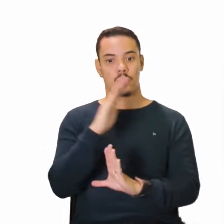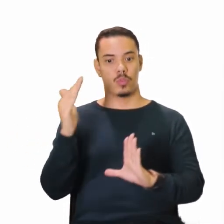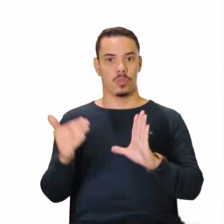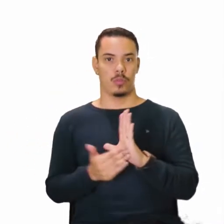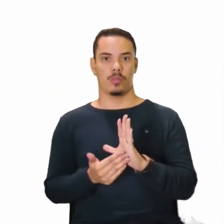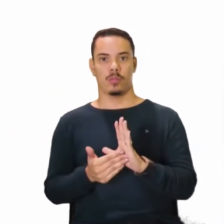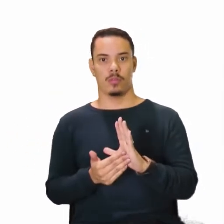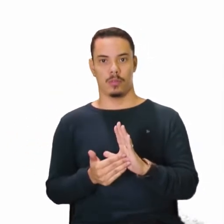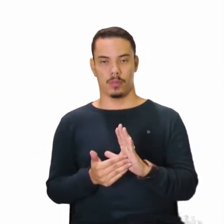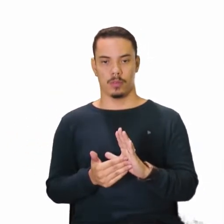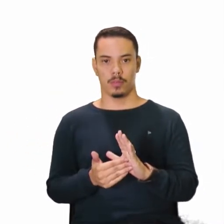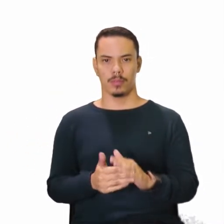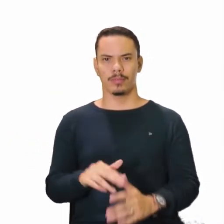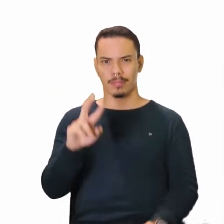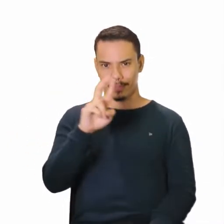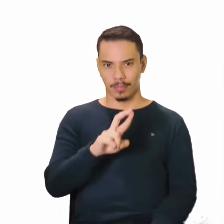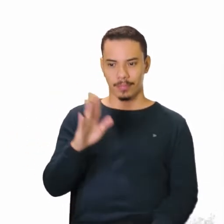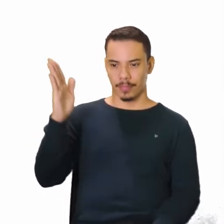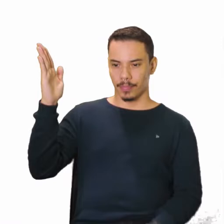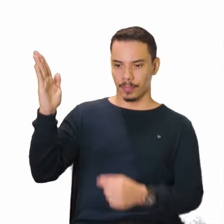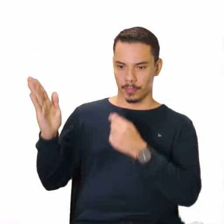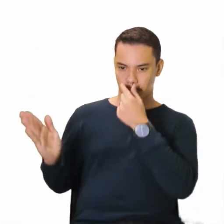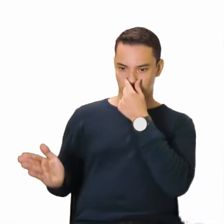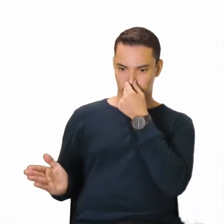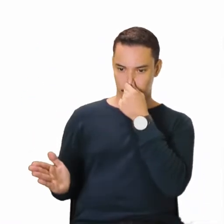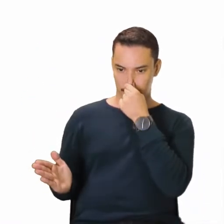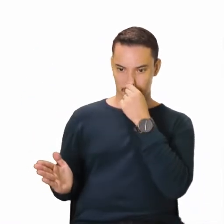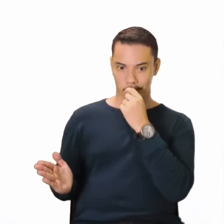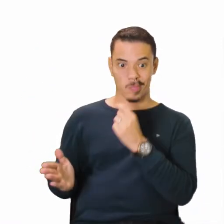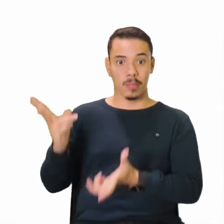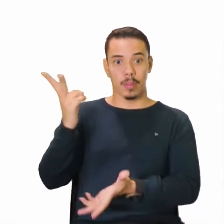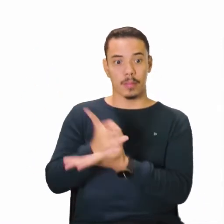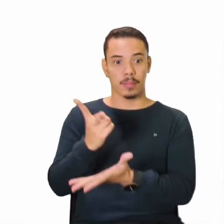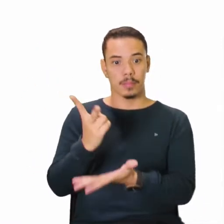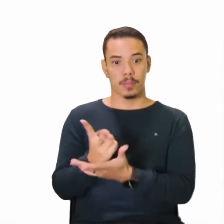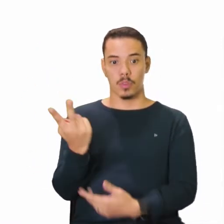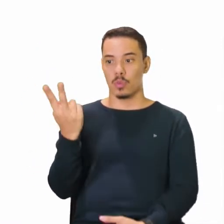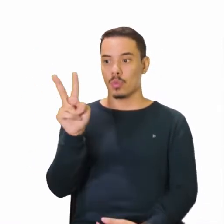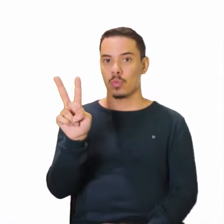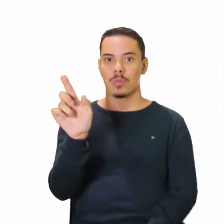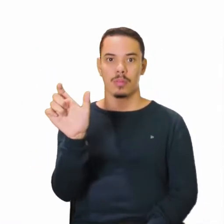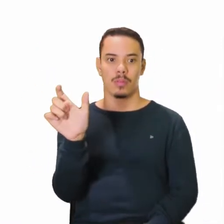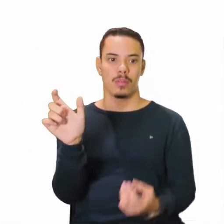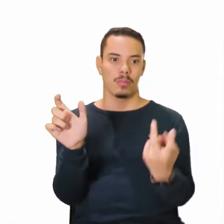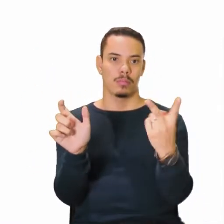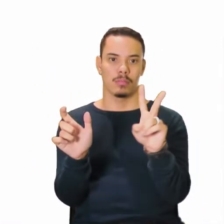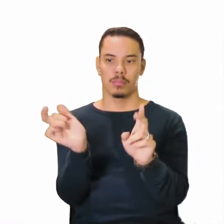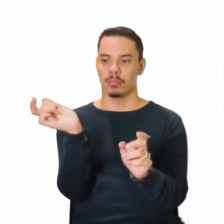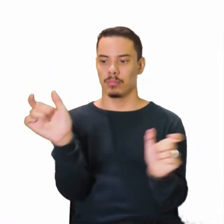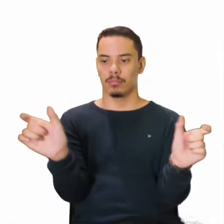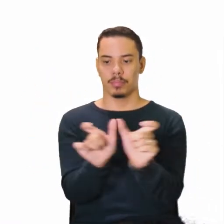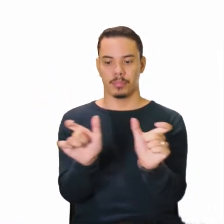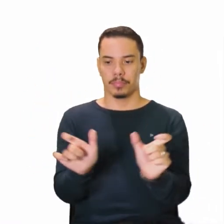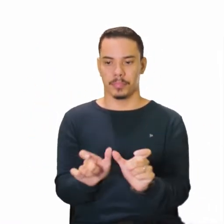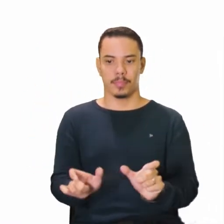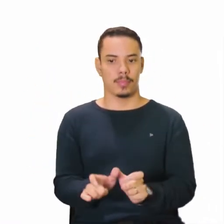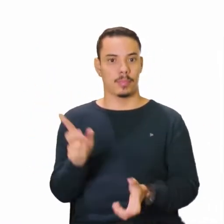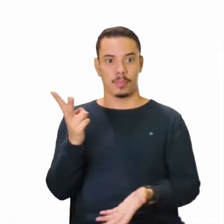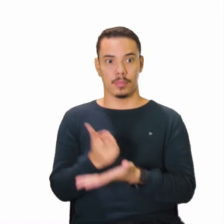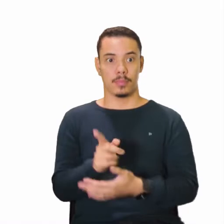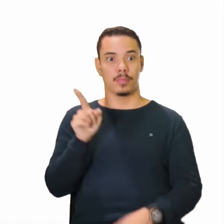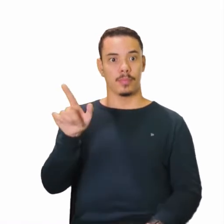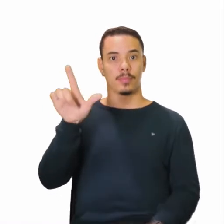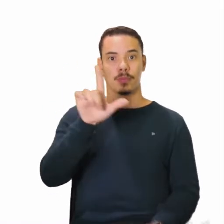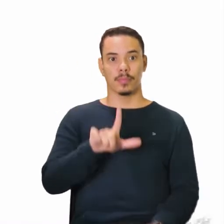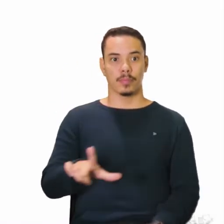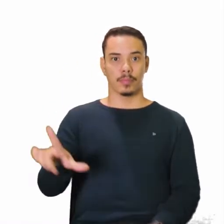todo. Vocês observaram aí, ó, sempre duas palavras, tá bom?